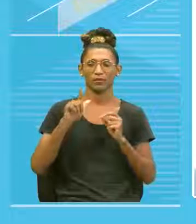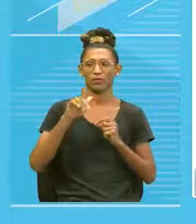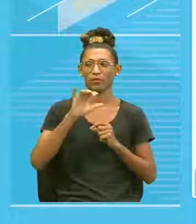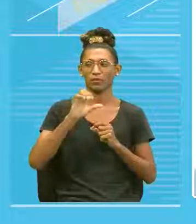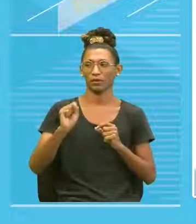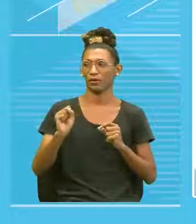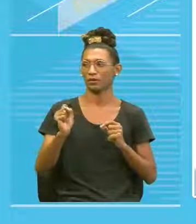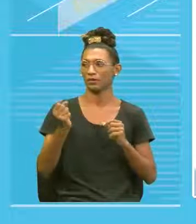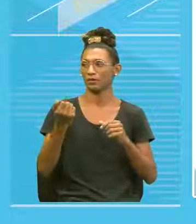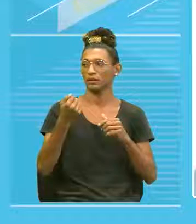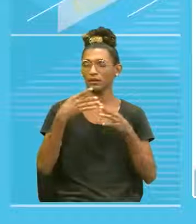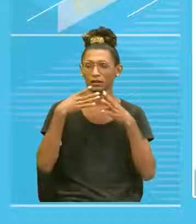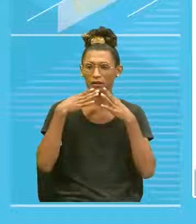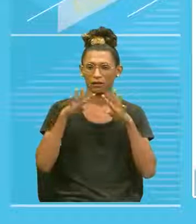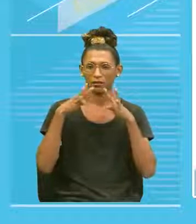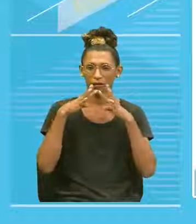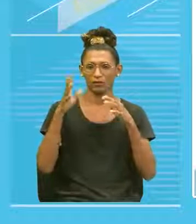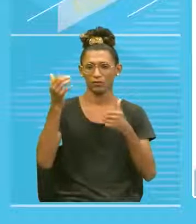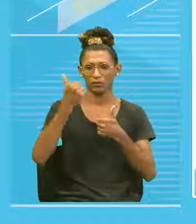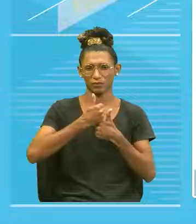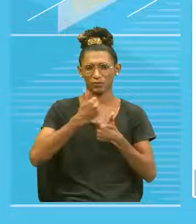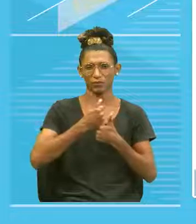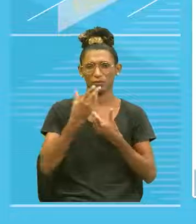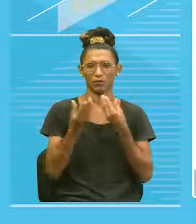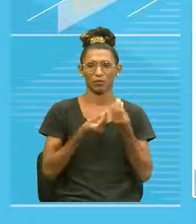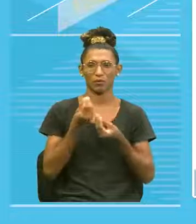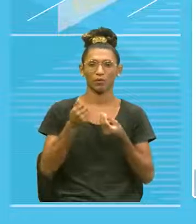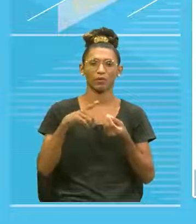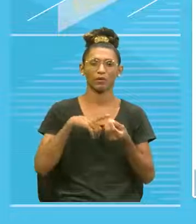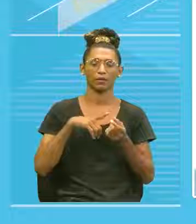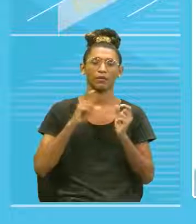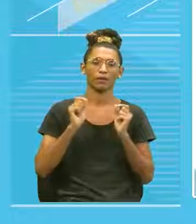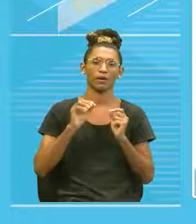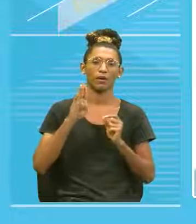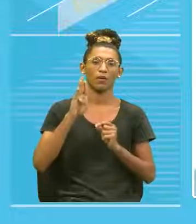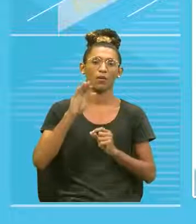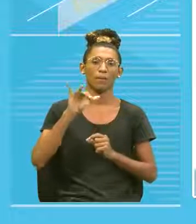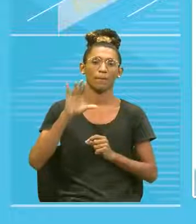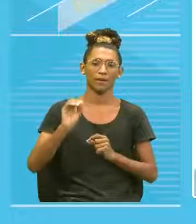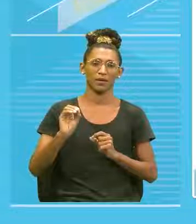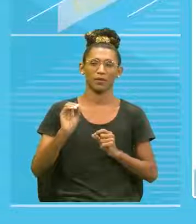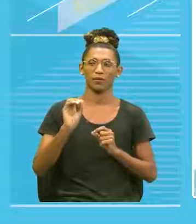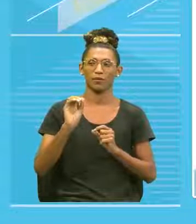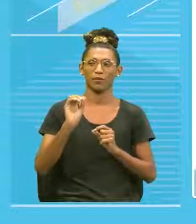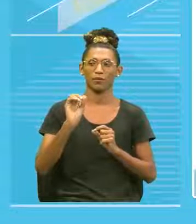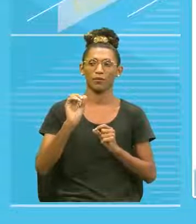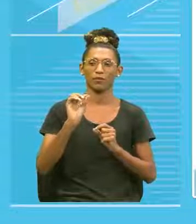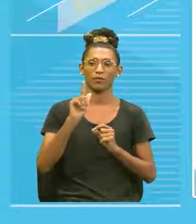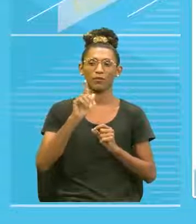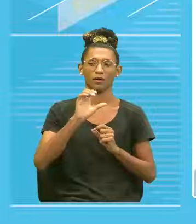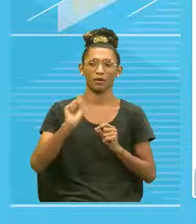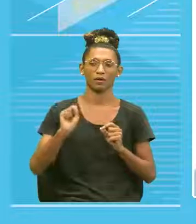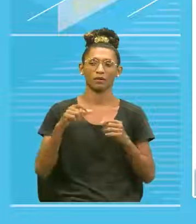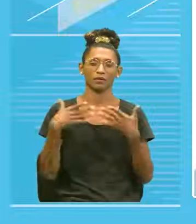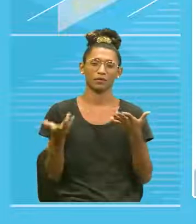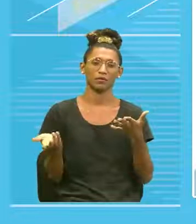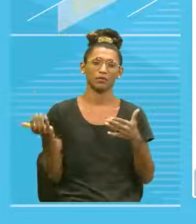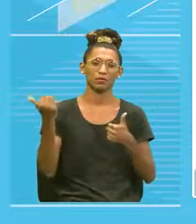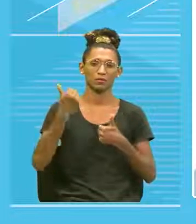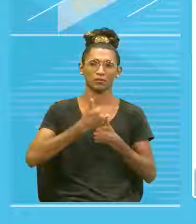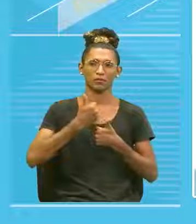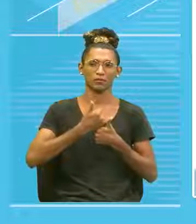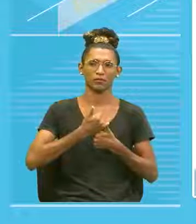gás natural e o biogás é Oi e o quê que